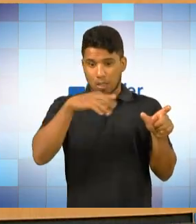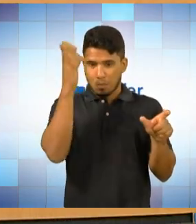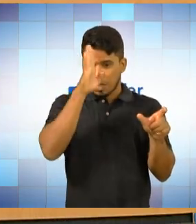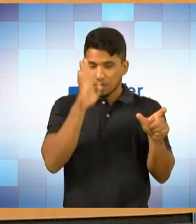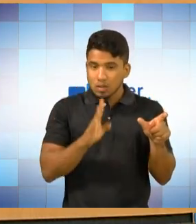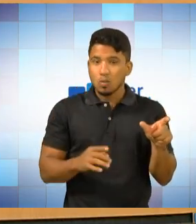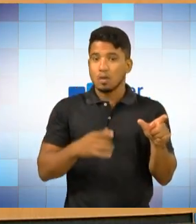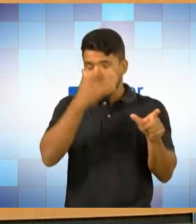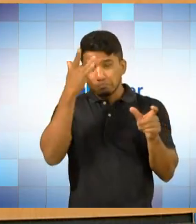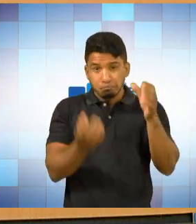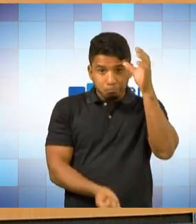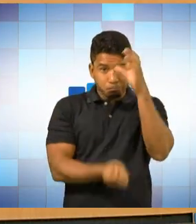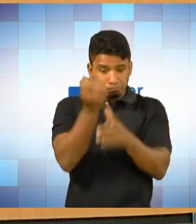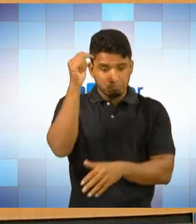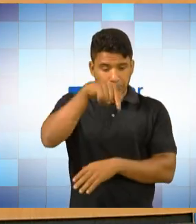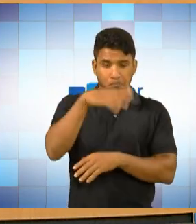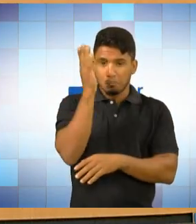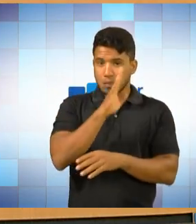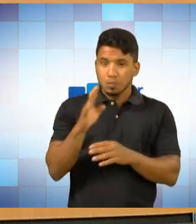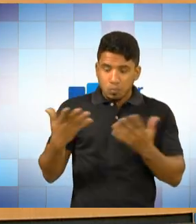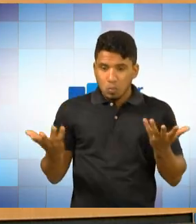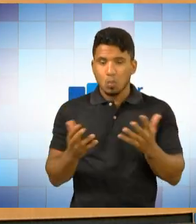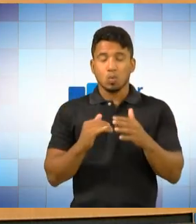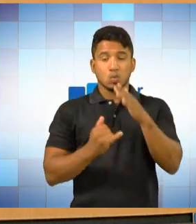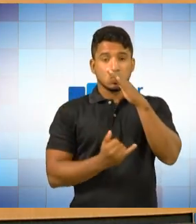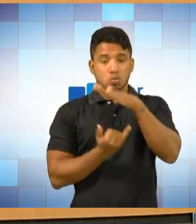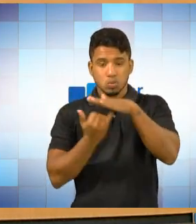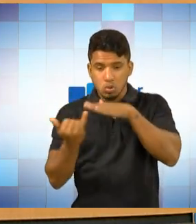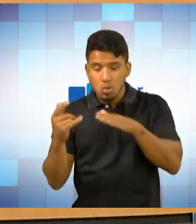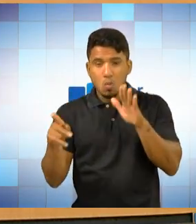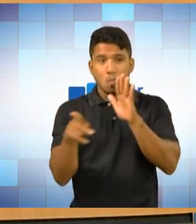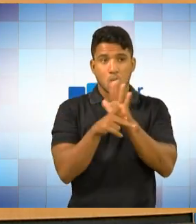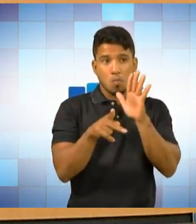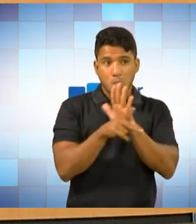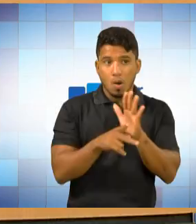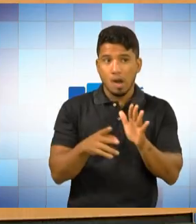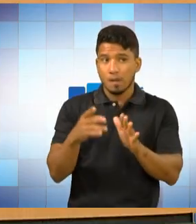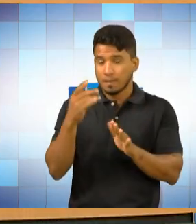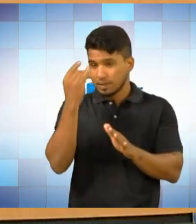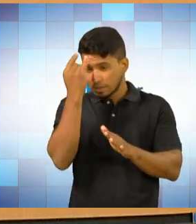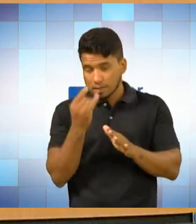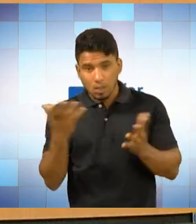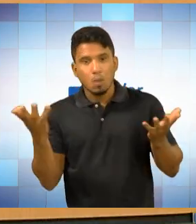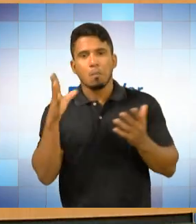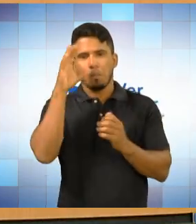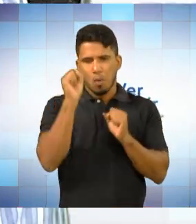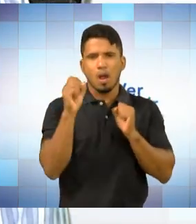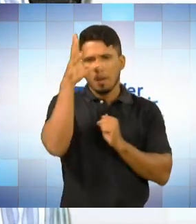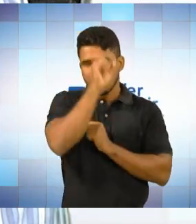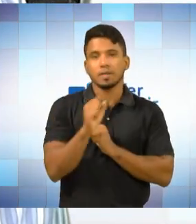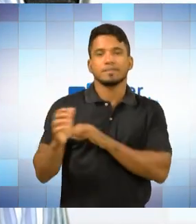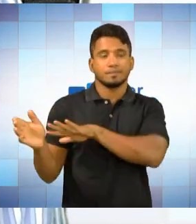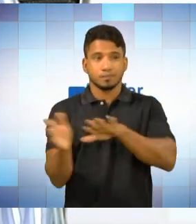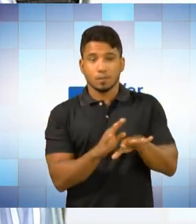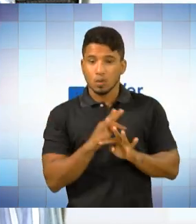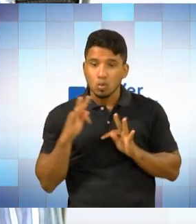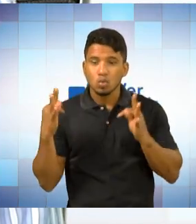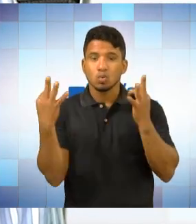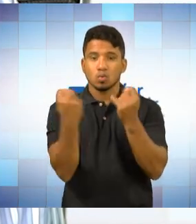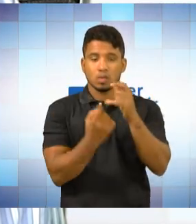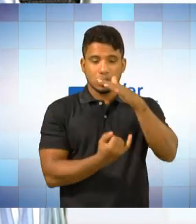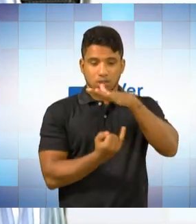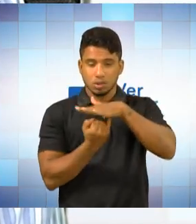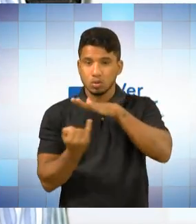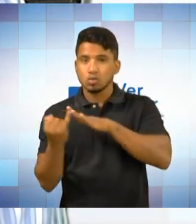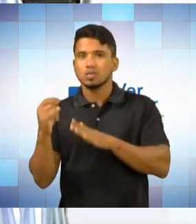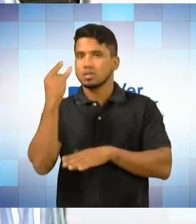Brasil todo funcionam com naturalidade, entre elas a nossa aqui, a Associação de Cegos do Piauí. Olha, todas as